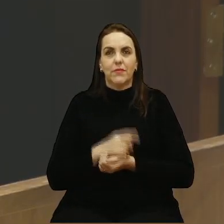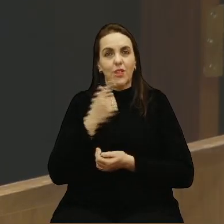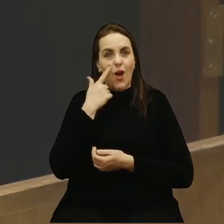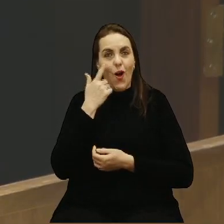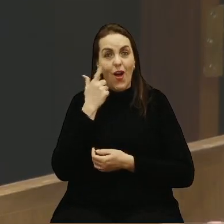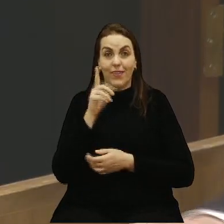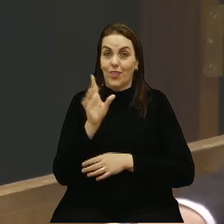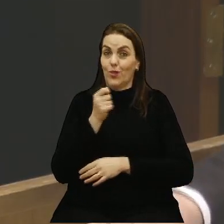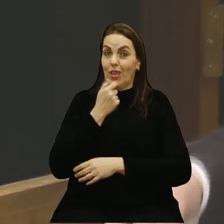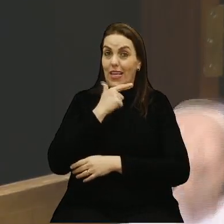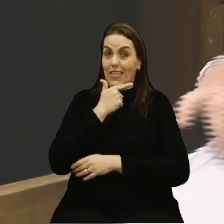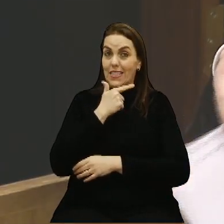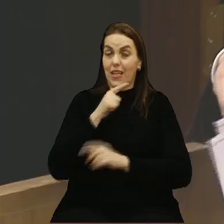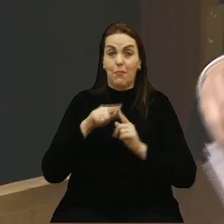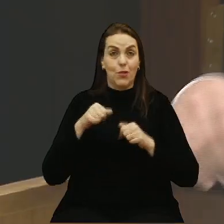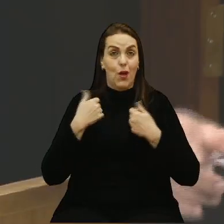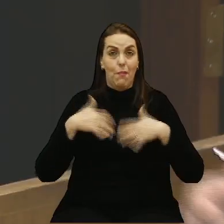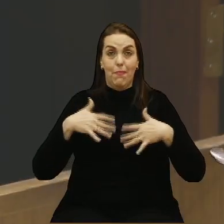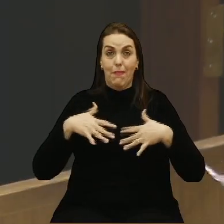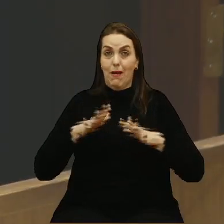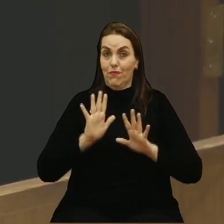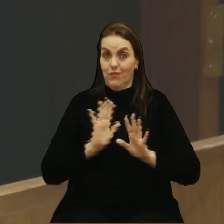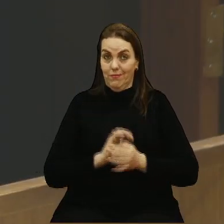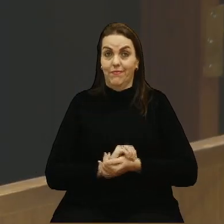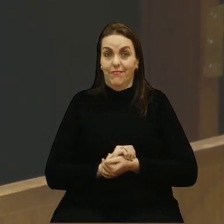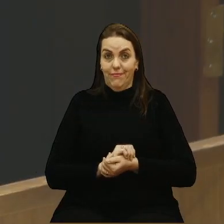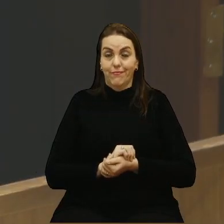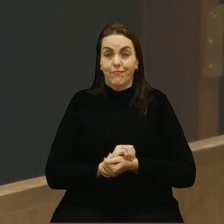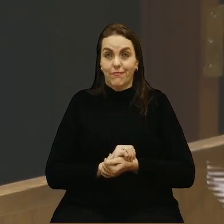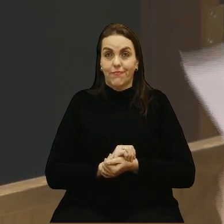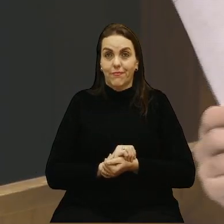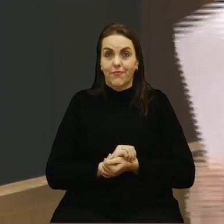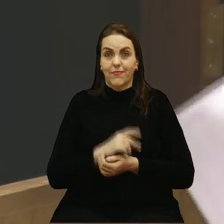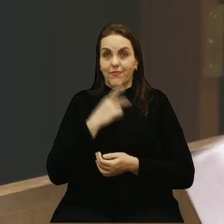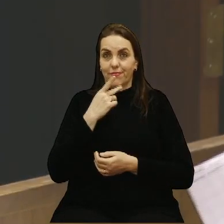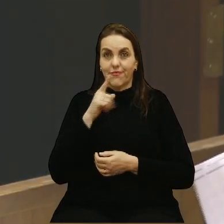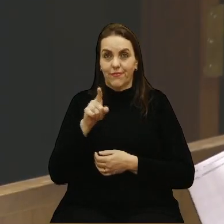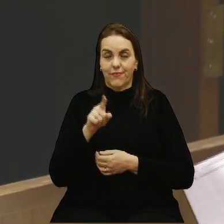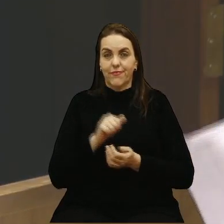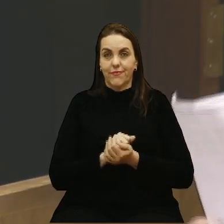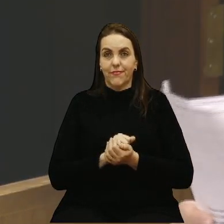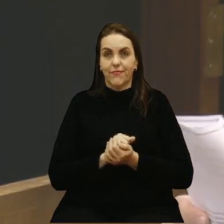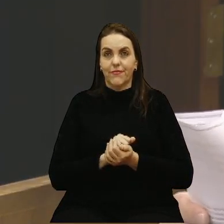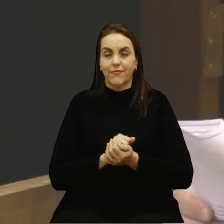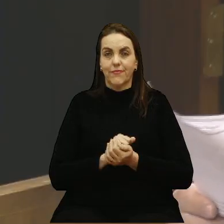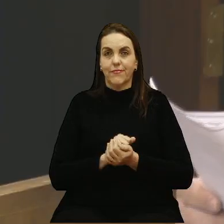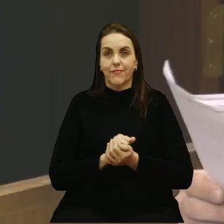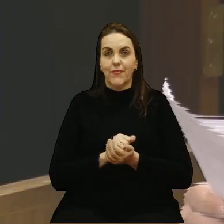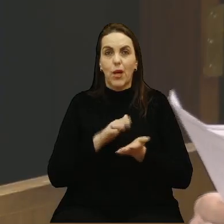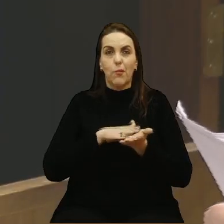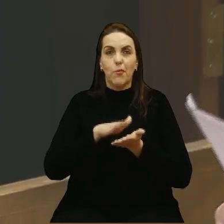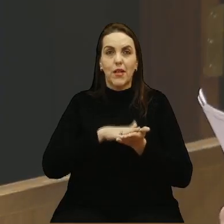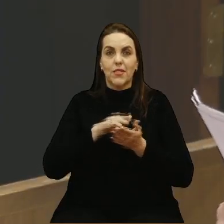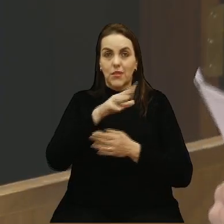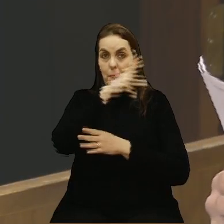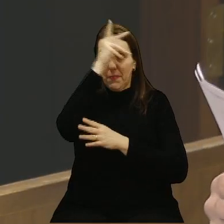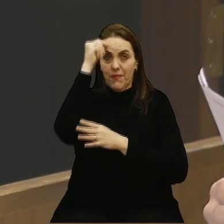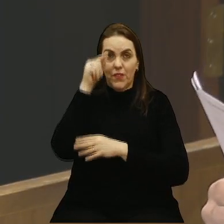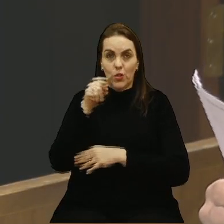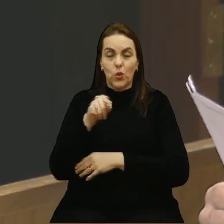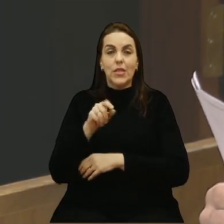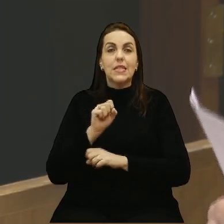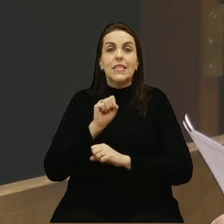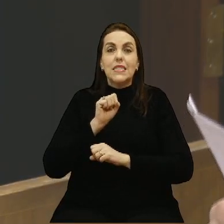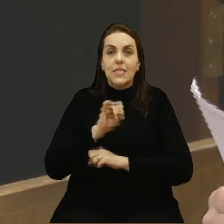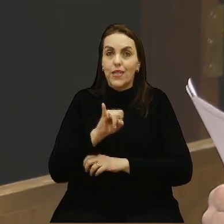mas é de desespero. E aqui fala o seguinte, na matéria aqui da própria prefeitura. Em caso de não